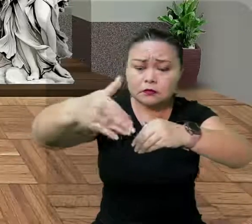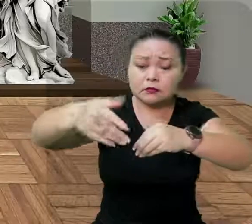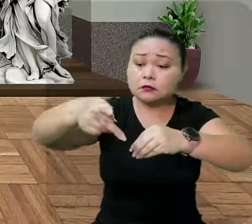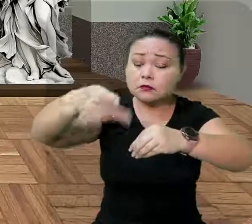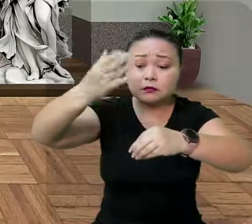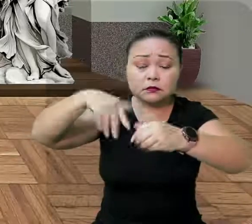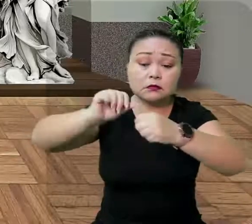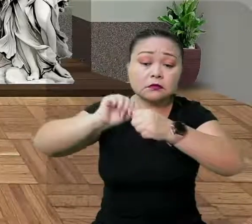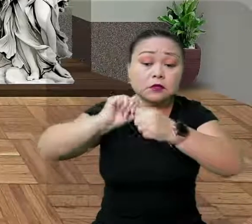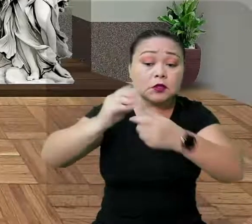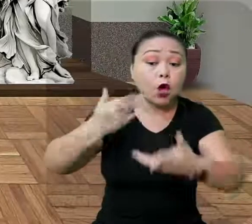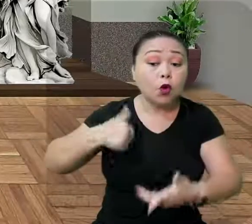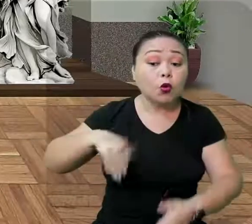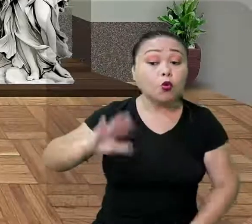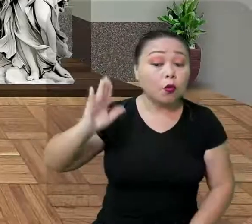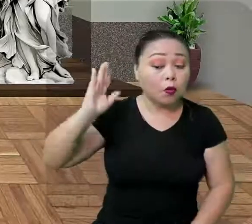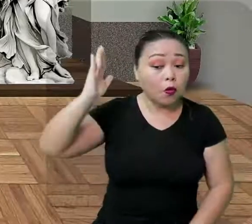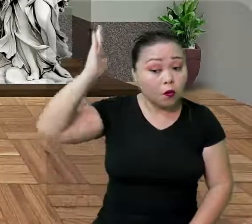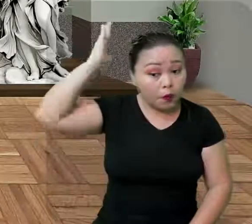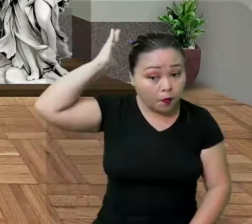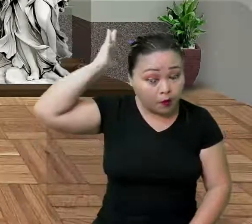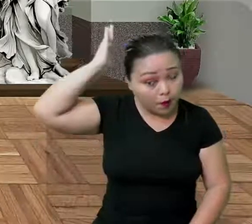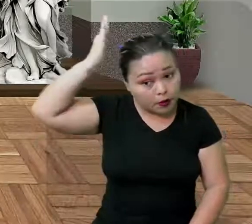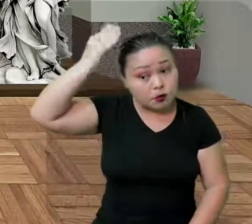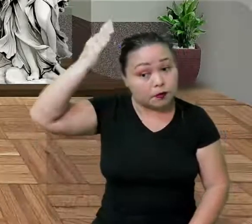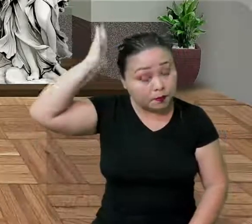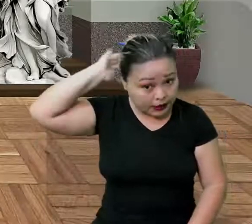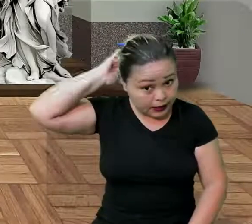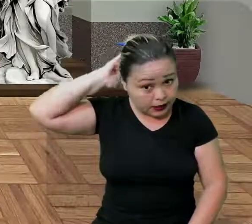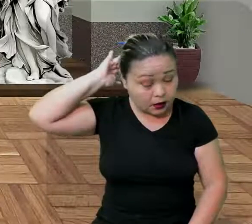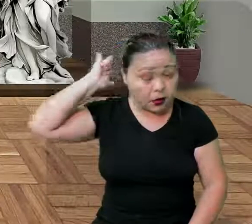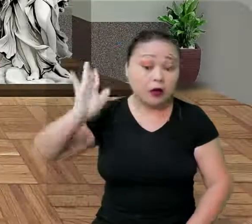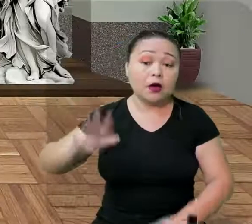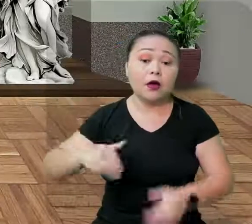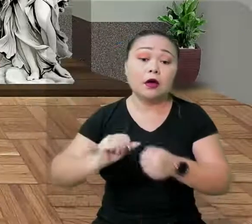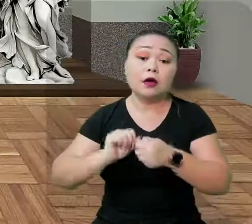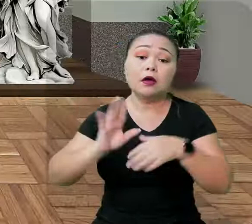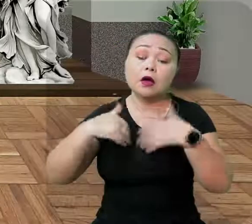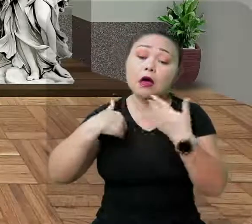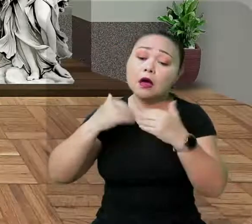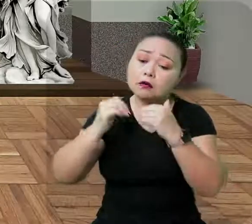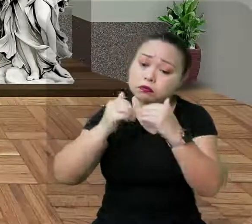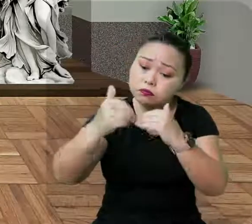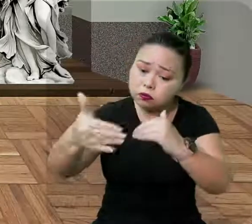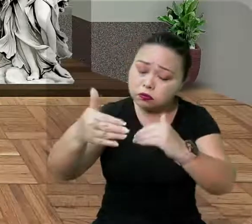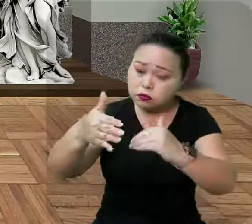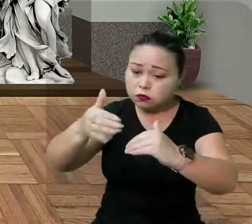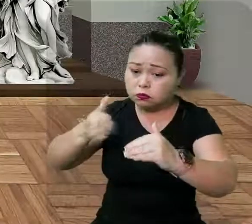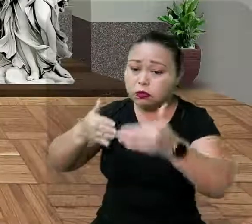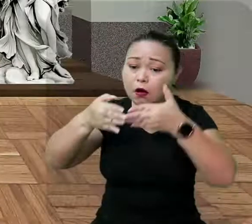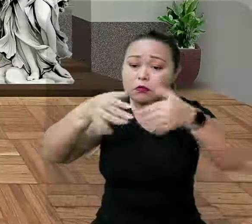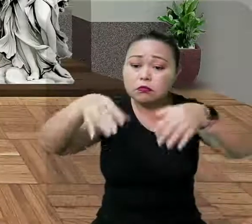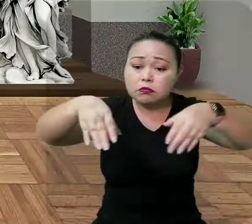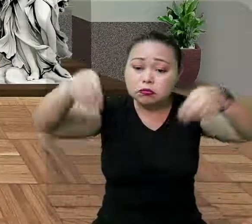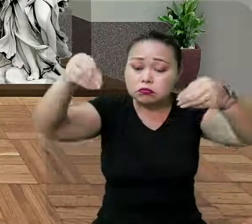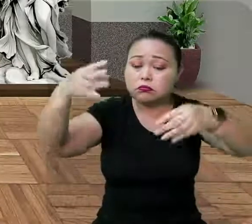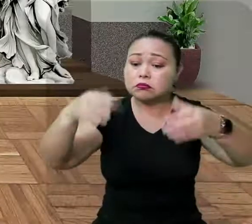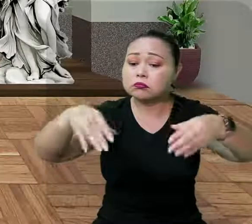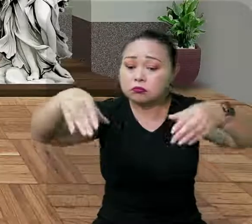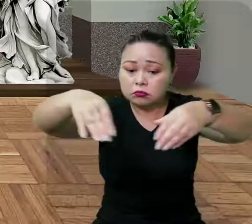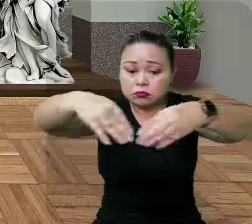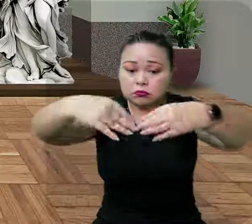do Pará até o Rio Grande do Sul o tempo ela foi elas foram balizados com fortificações